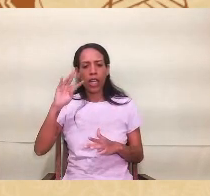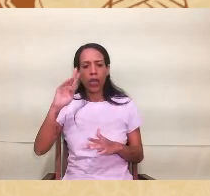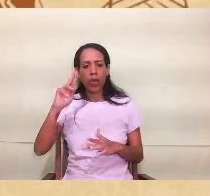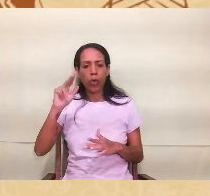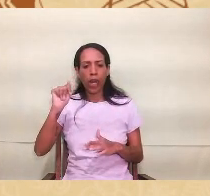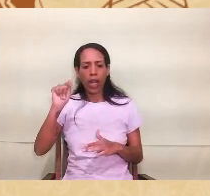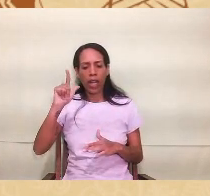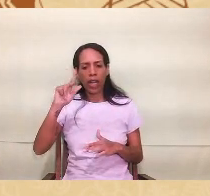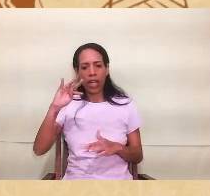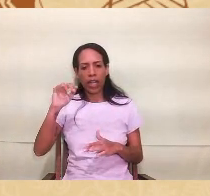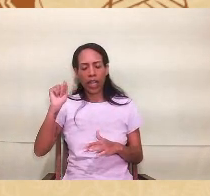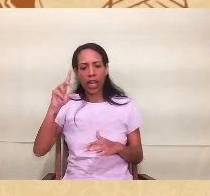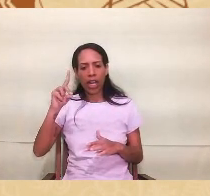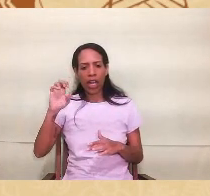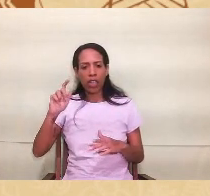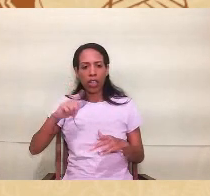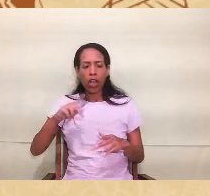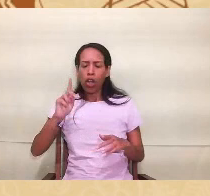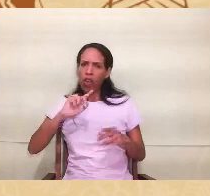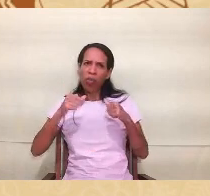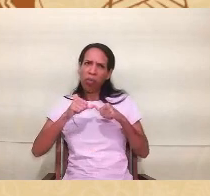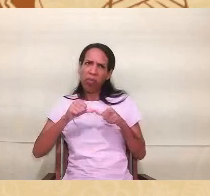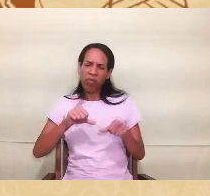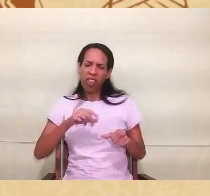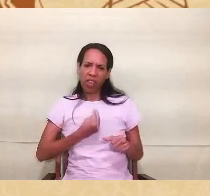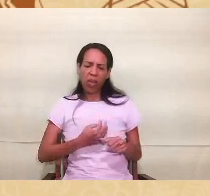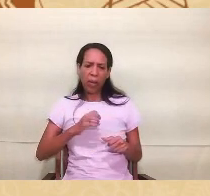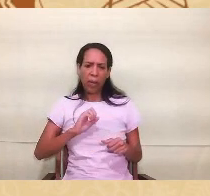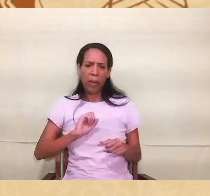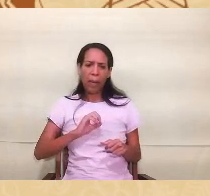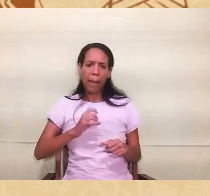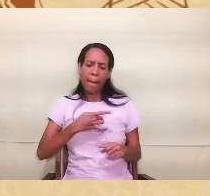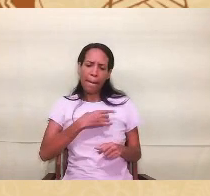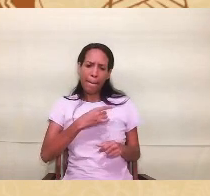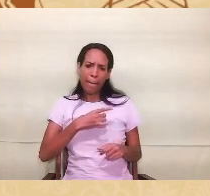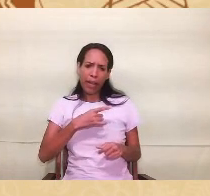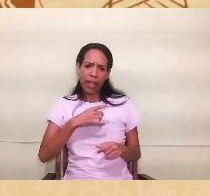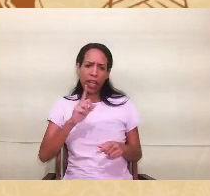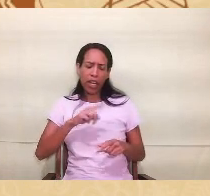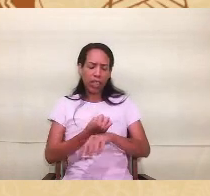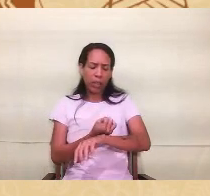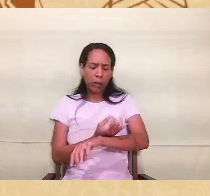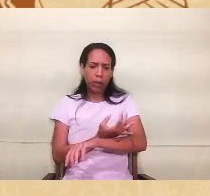fica com... Não é que a gente fica com menos medo, mas a gente fica mais protegido por causa da espiritualidade, né?